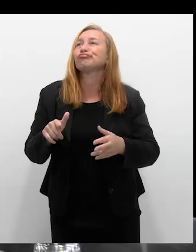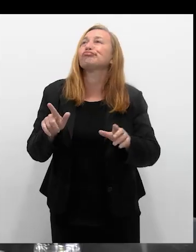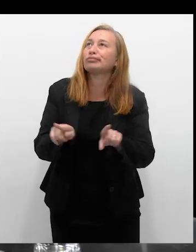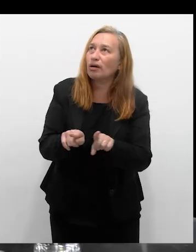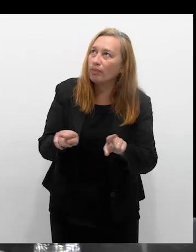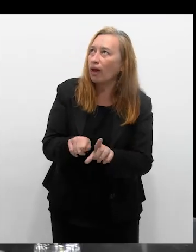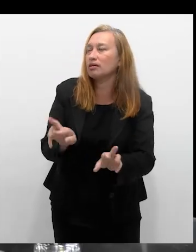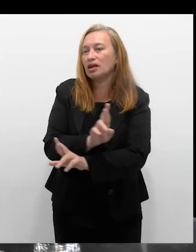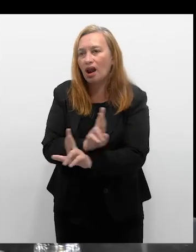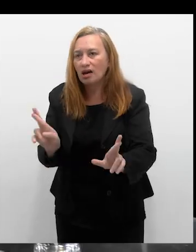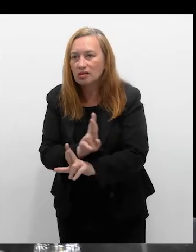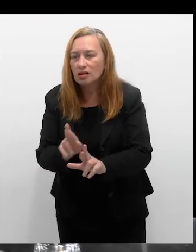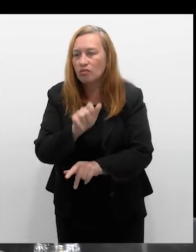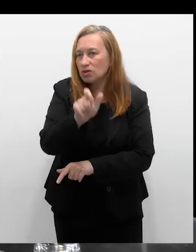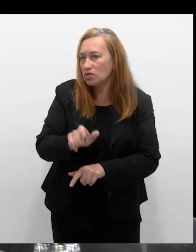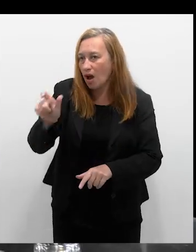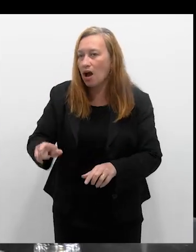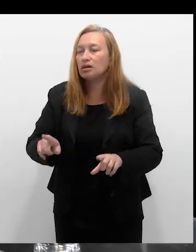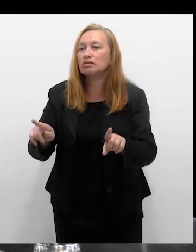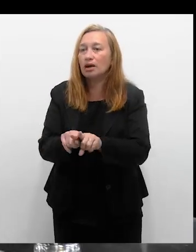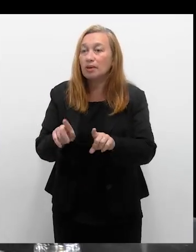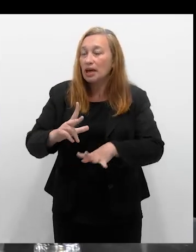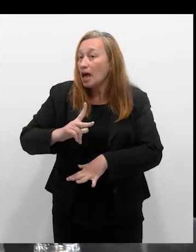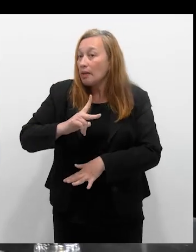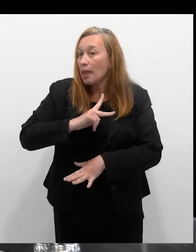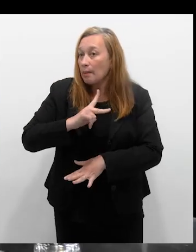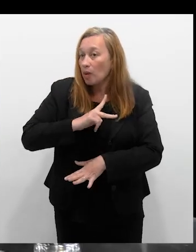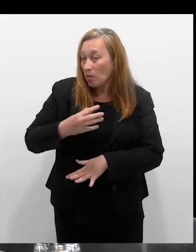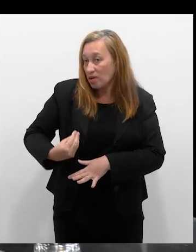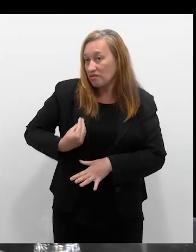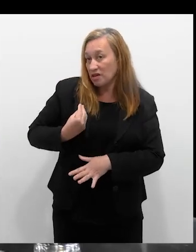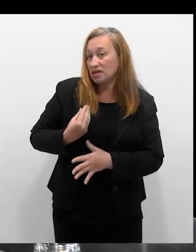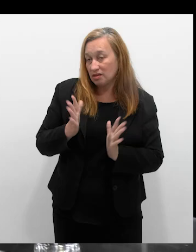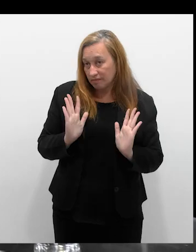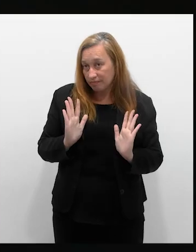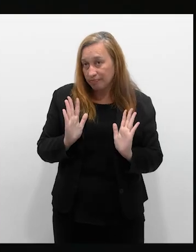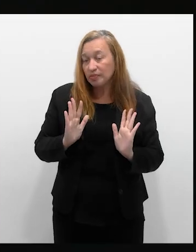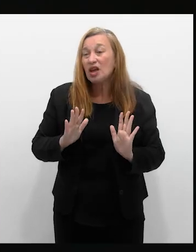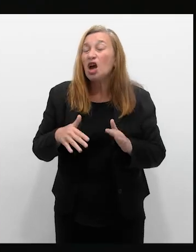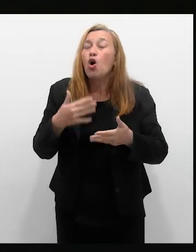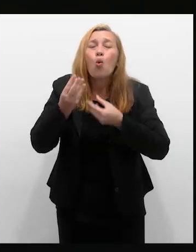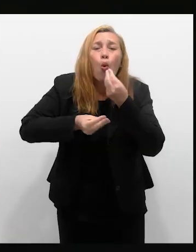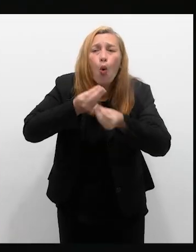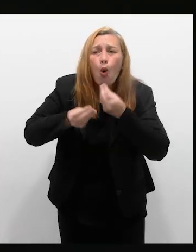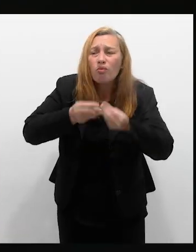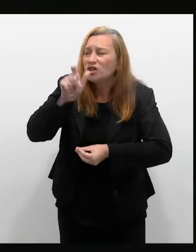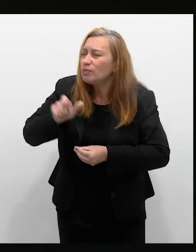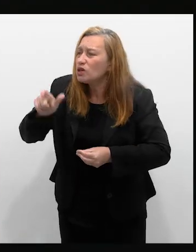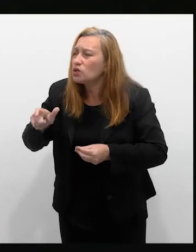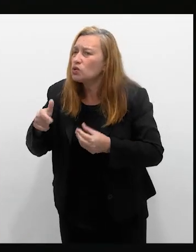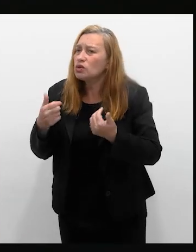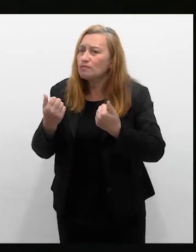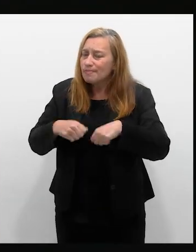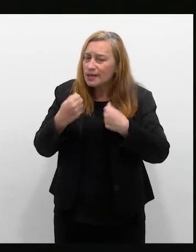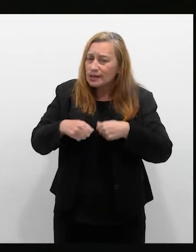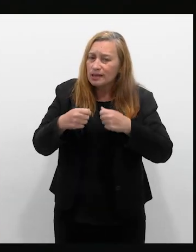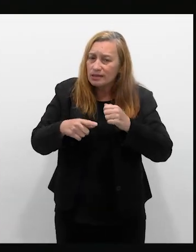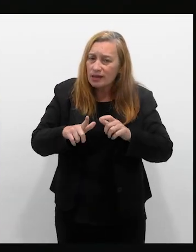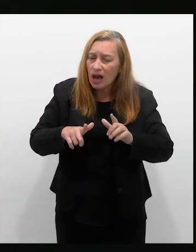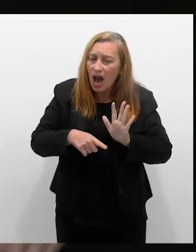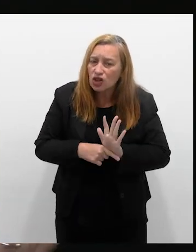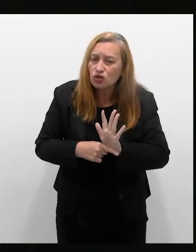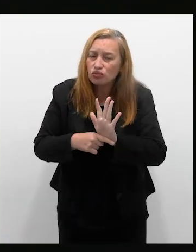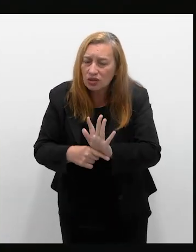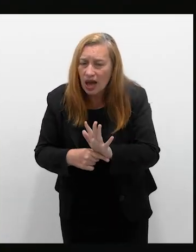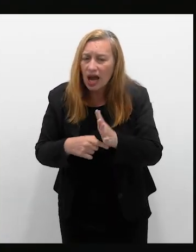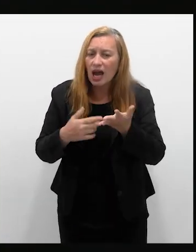nas relações sociais da pessoa, quanto na própria imagem que a pessoa tem sobre si. E como é que as pessoas devem lidar, as pessoas que lidam com